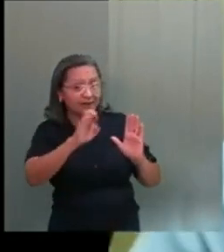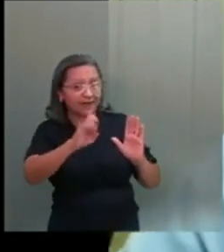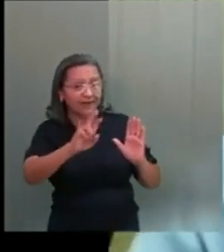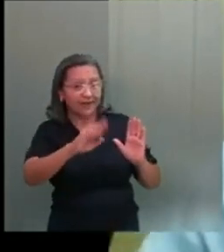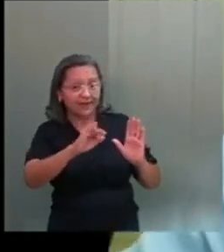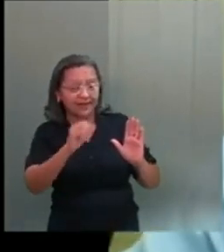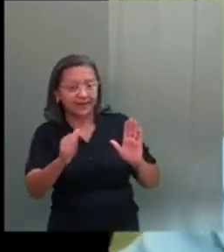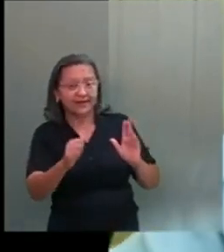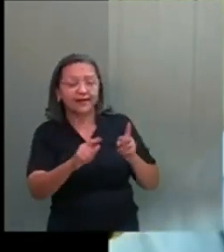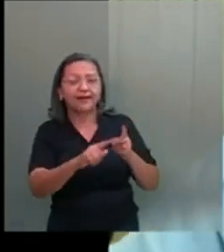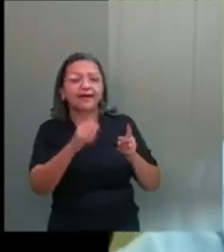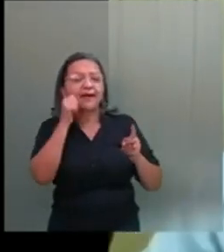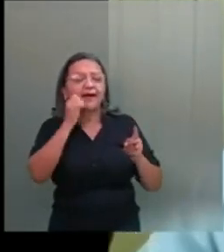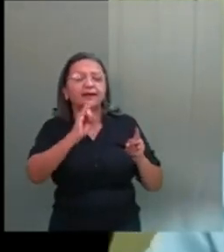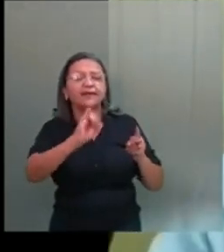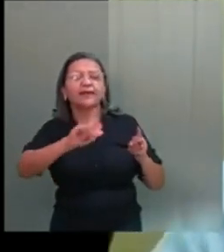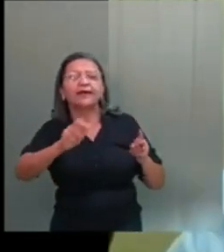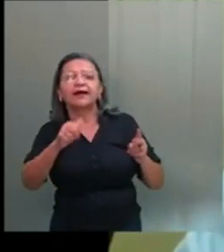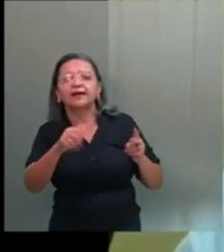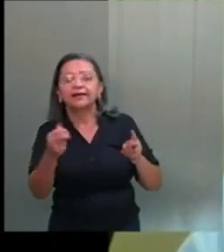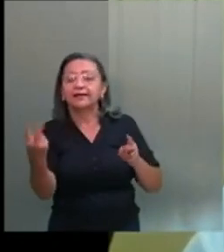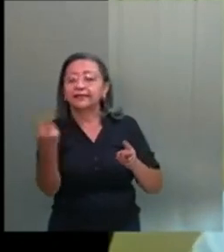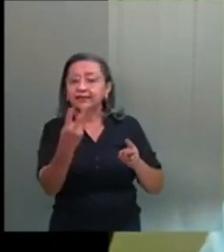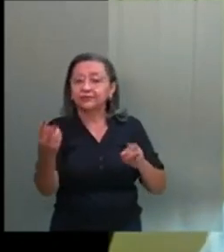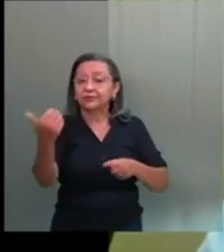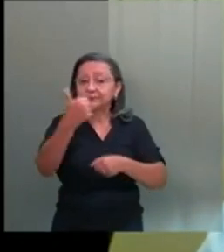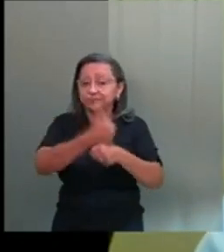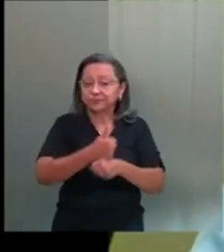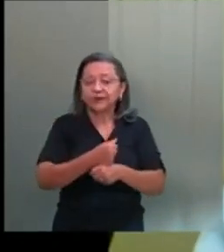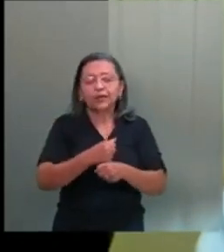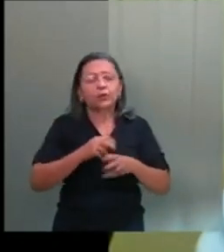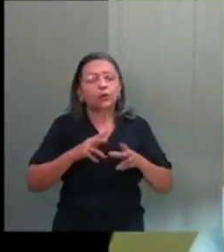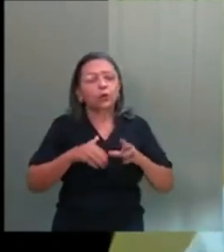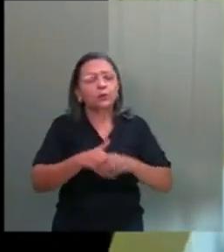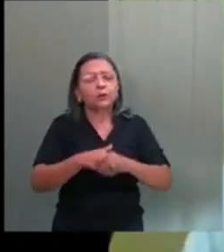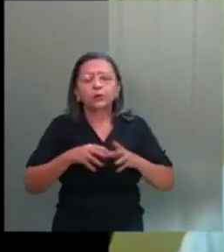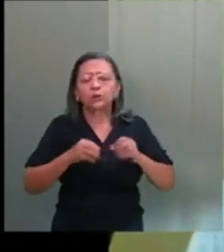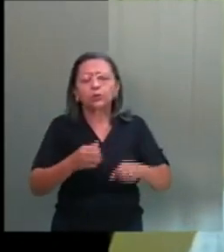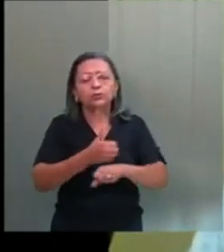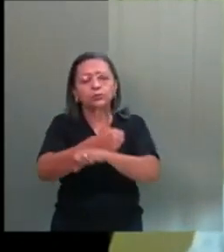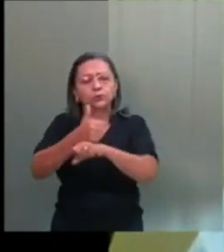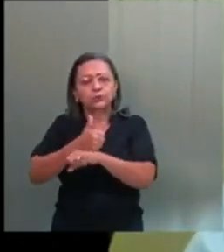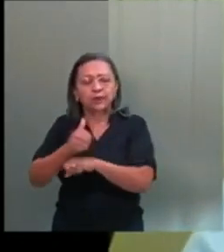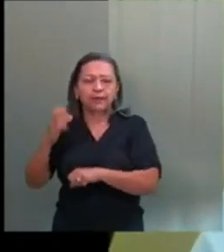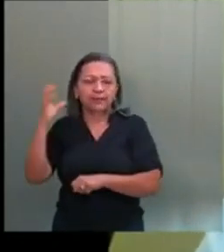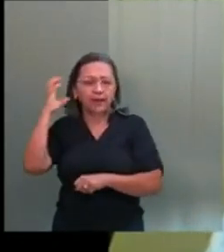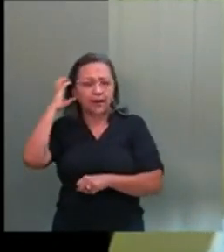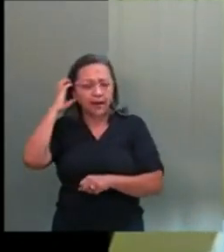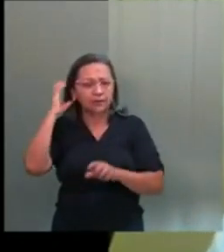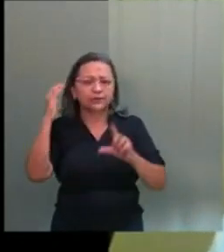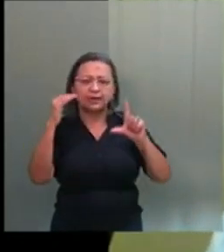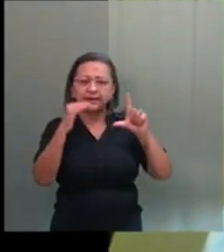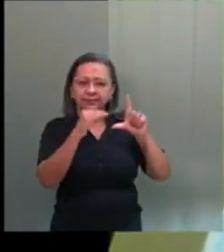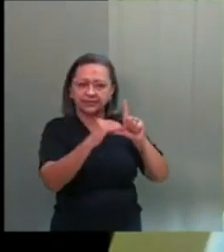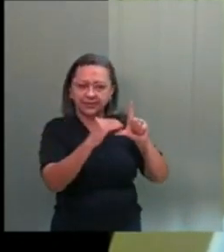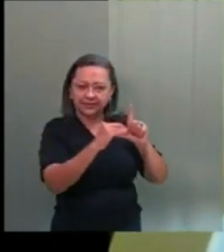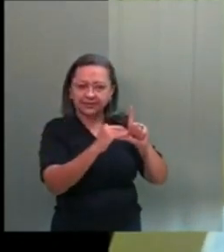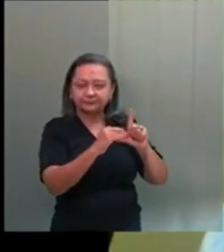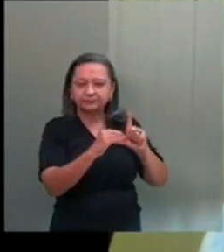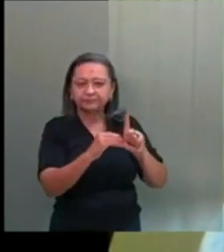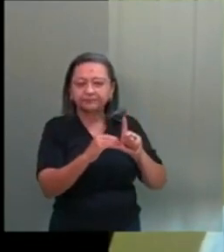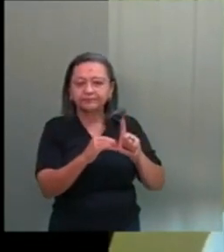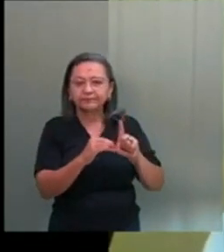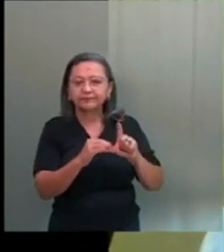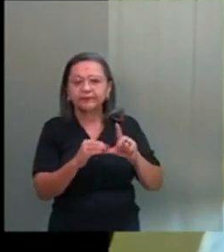Érica Seolim, a Ilana, em nome delas eu cumprimento também todos os profissionais da rádio, da agência, Senado.